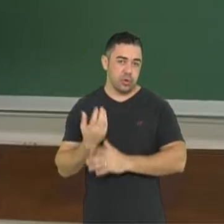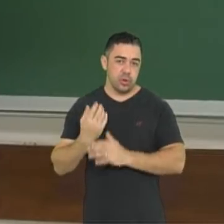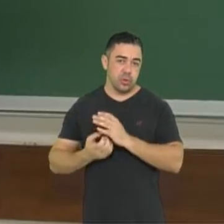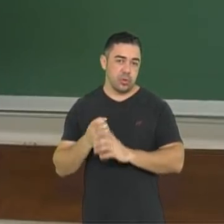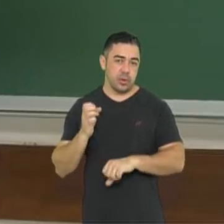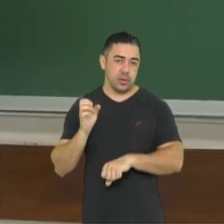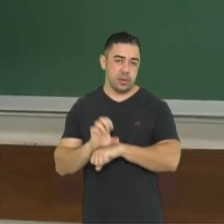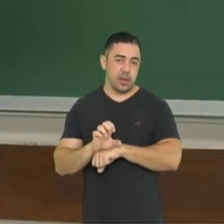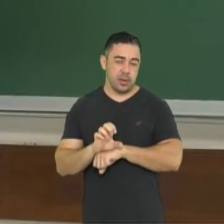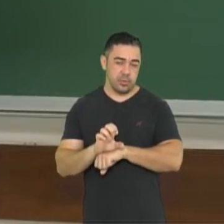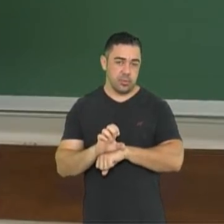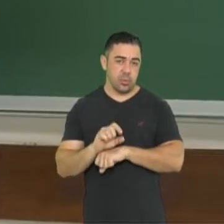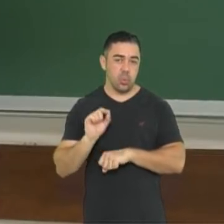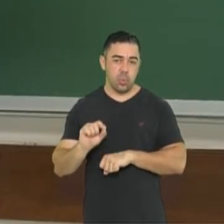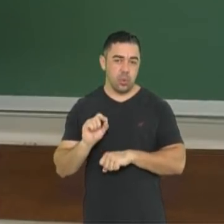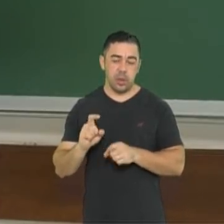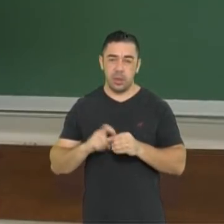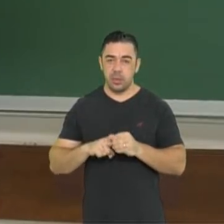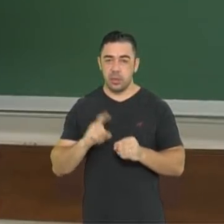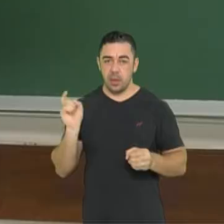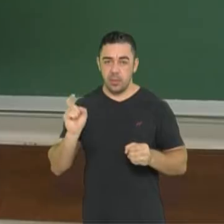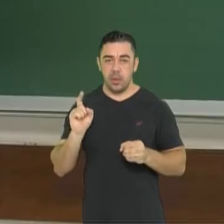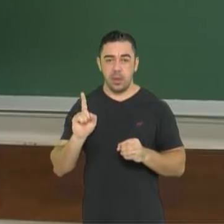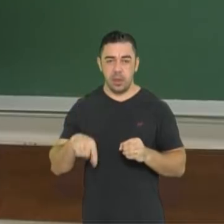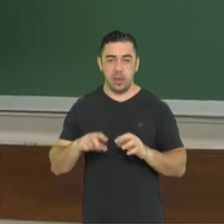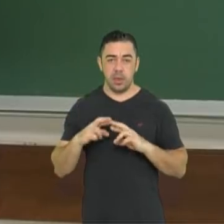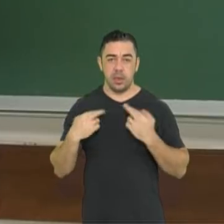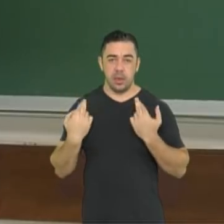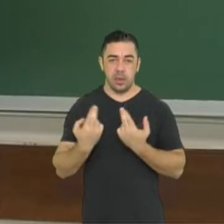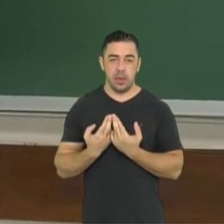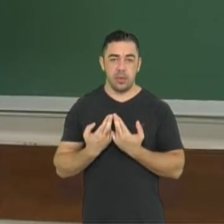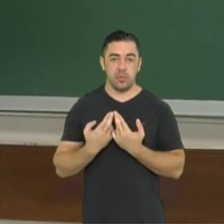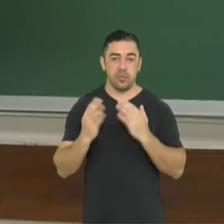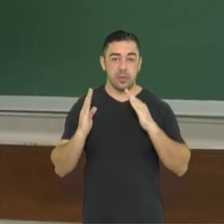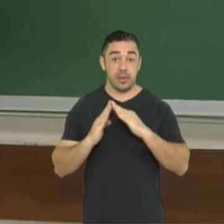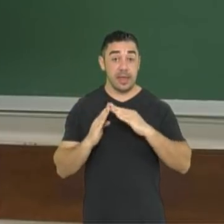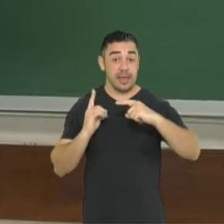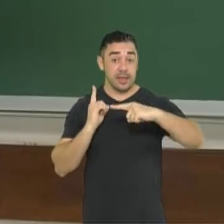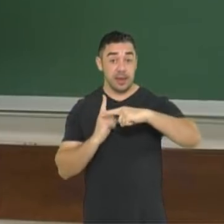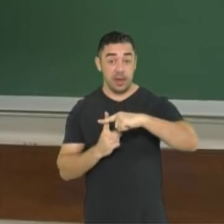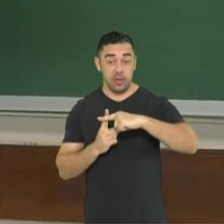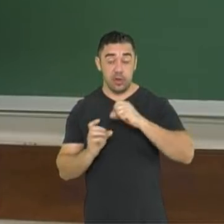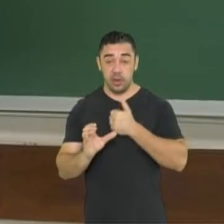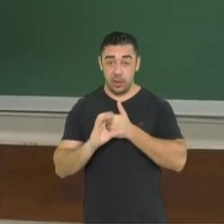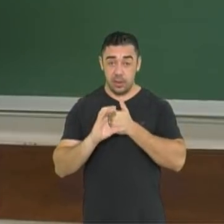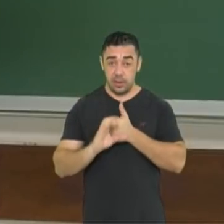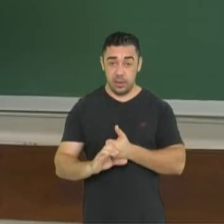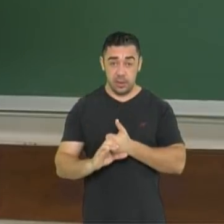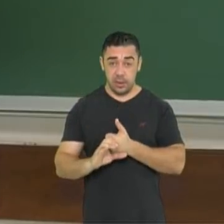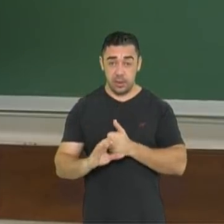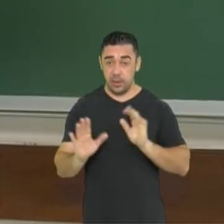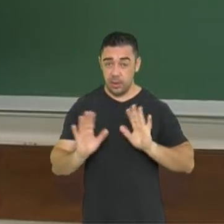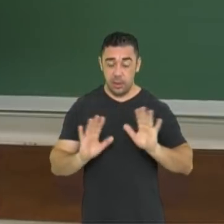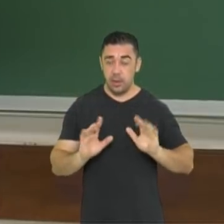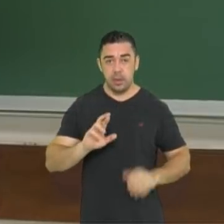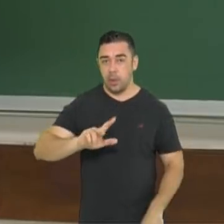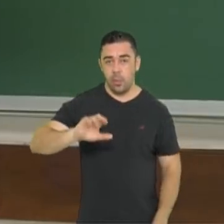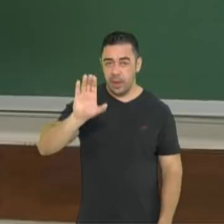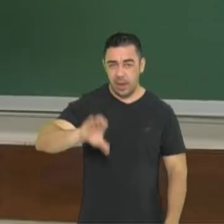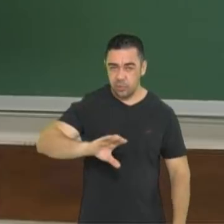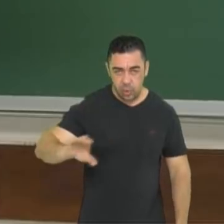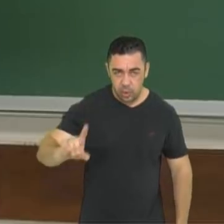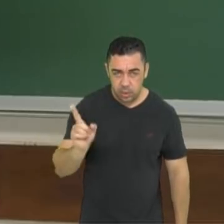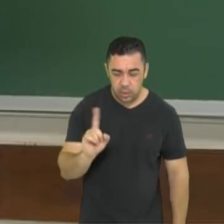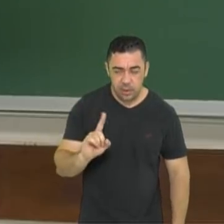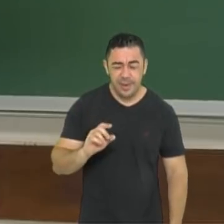que é um estado independente, um reino da igreja cristã. Não usem ainda o termo católico, ainda não existe